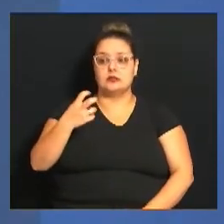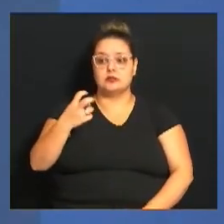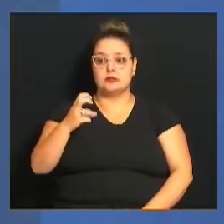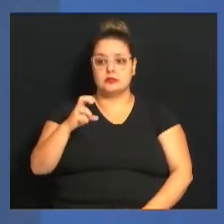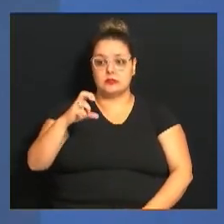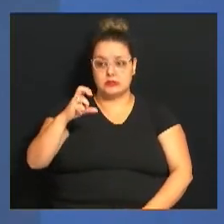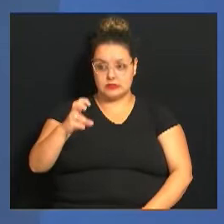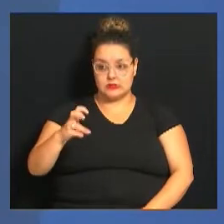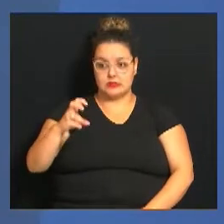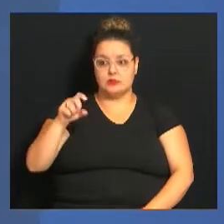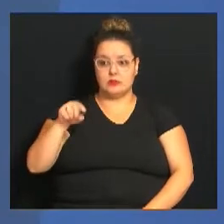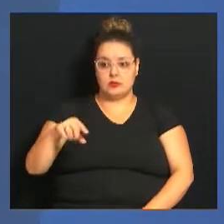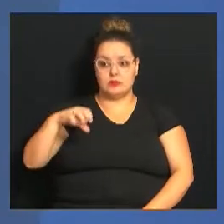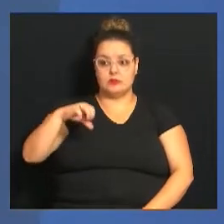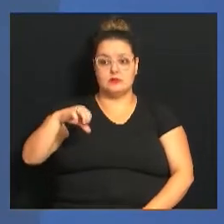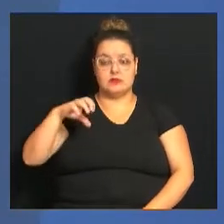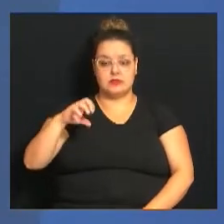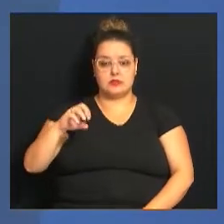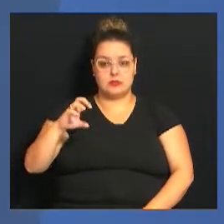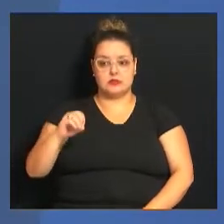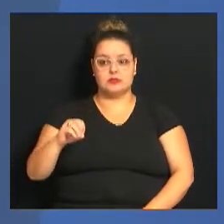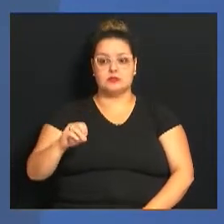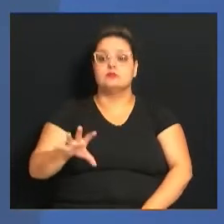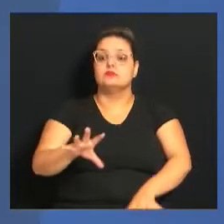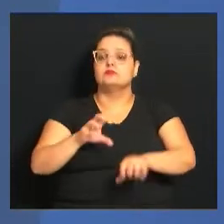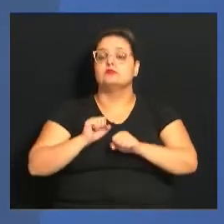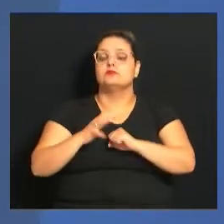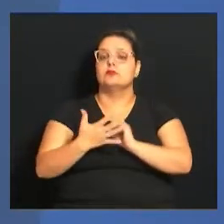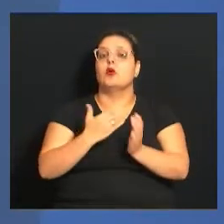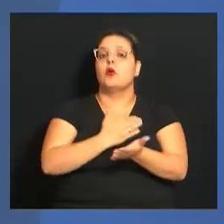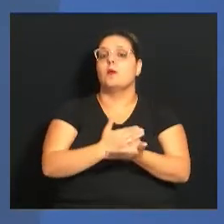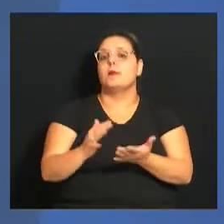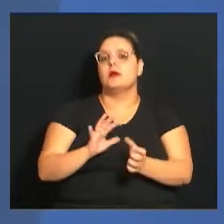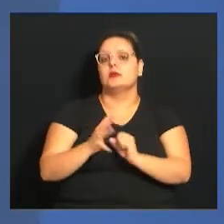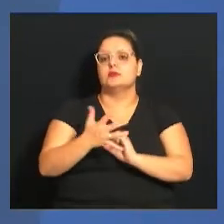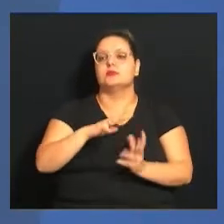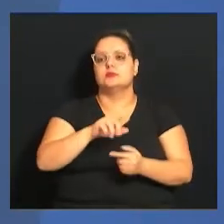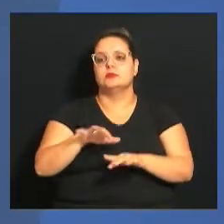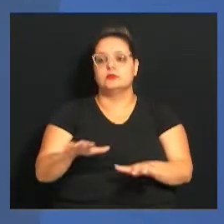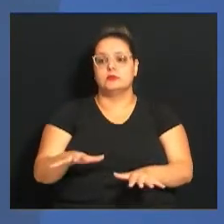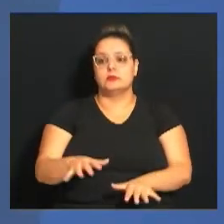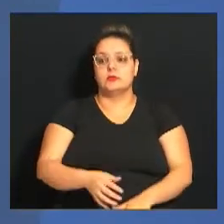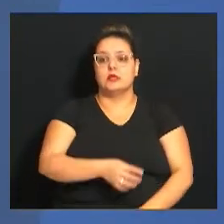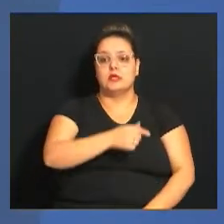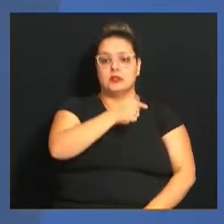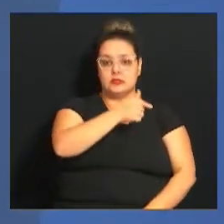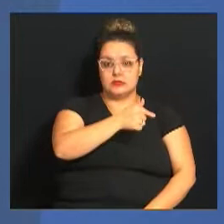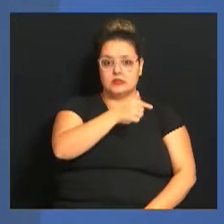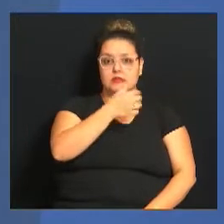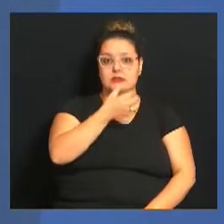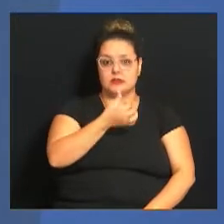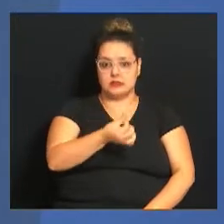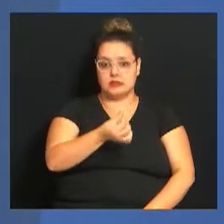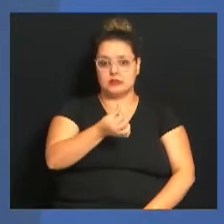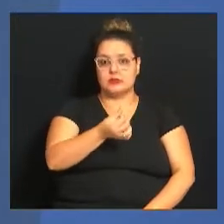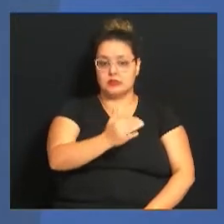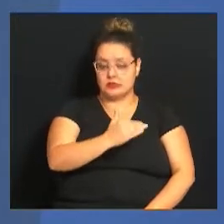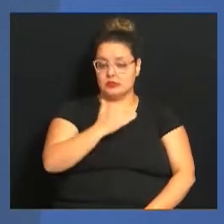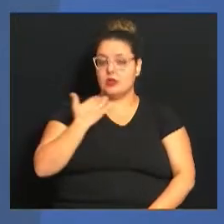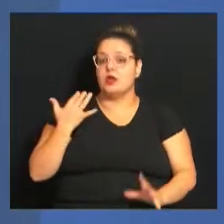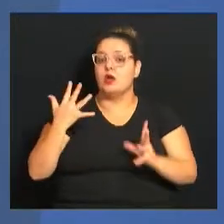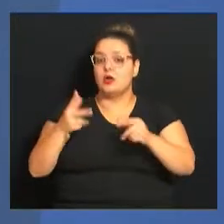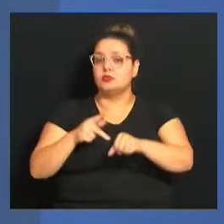30.355.919 casos da doença desde o início da pandemia. E teve o registro aí de 76 mortes em todo o